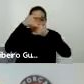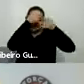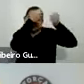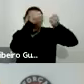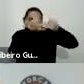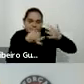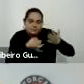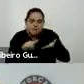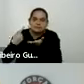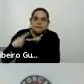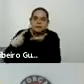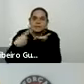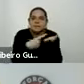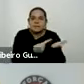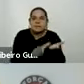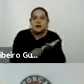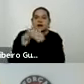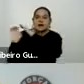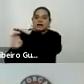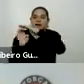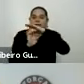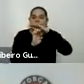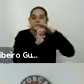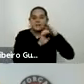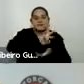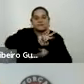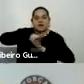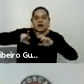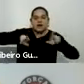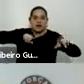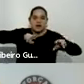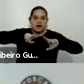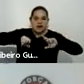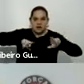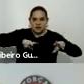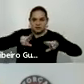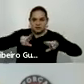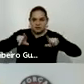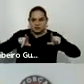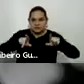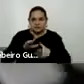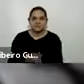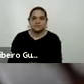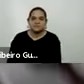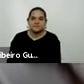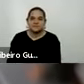dos acordos que foram fechados na região. É com você, Fernando.